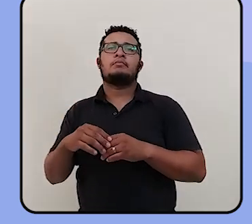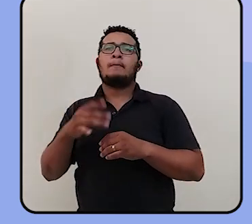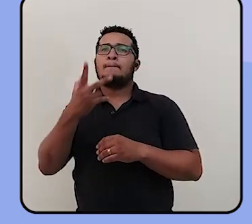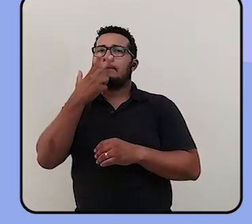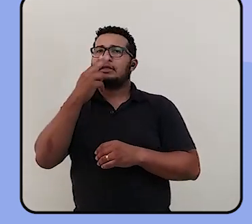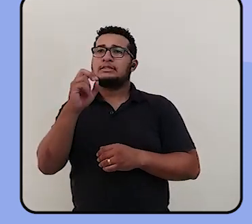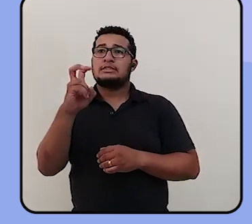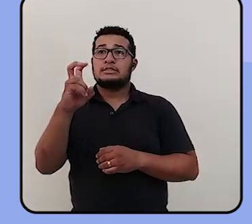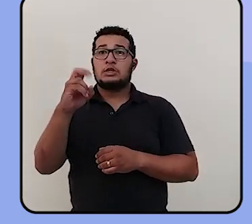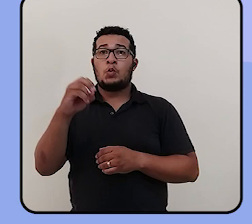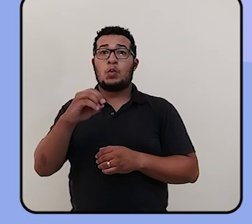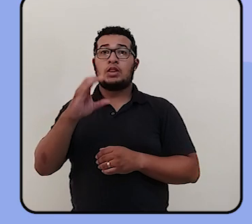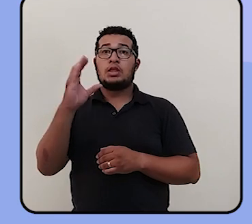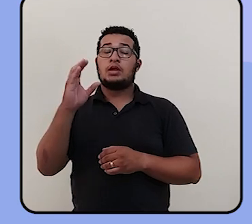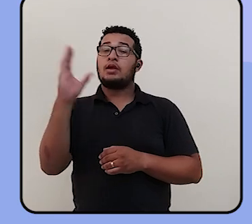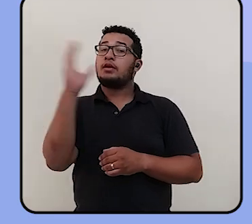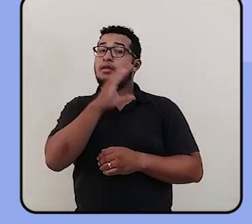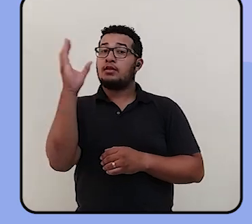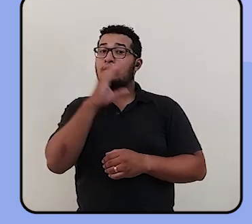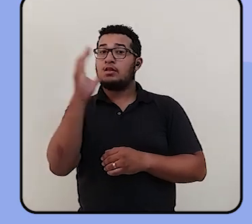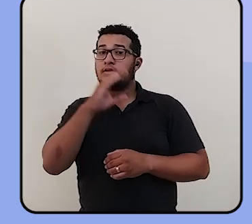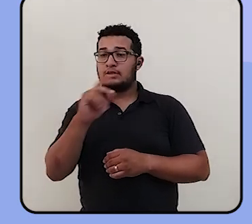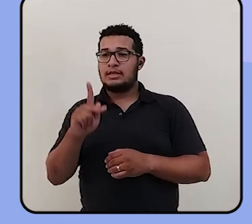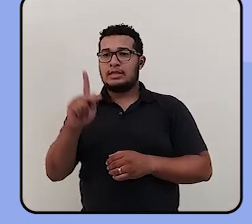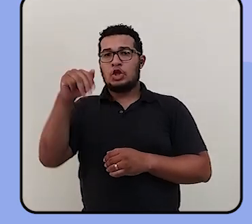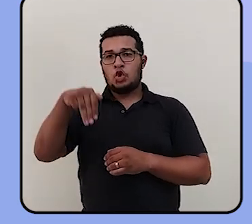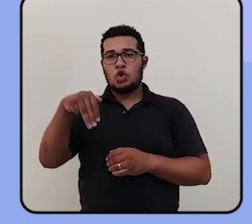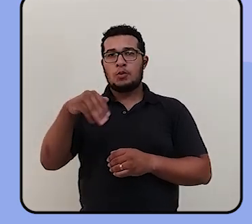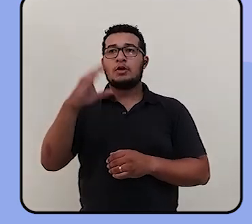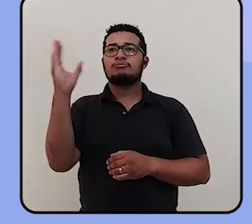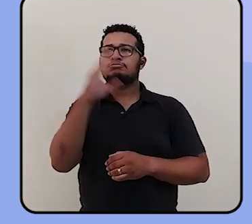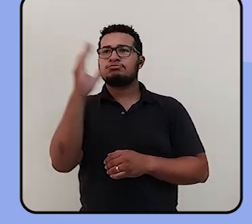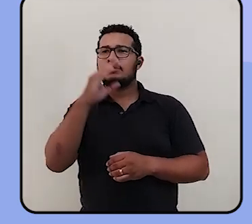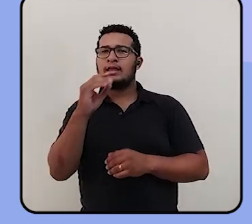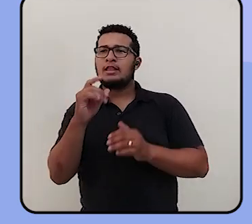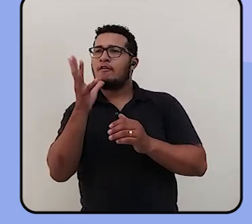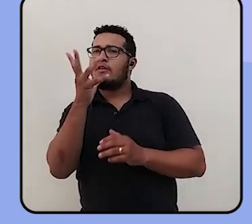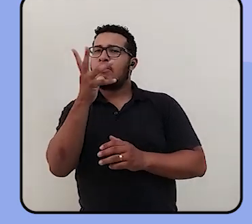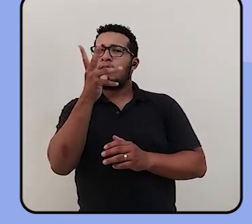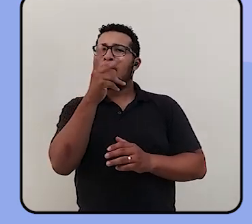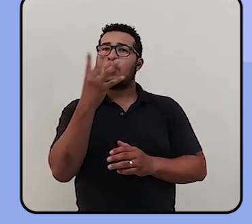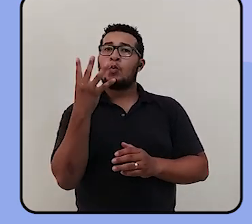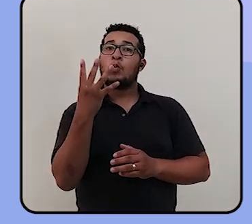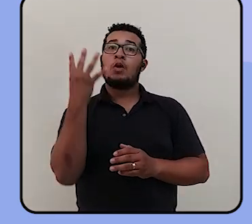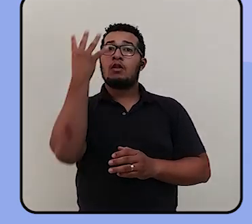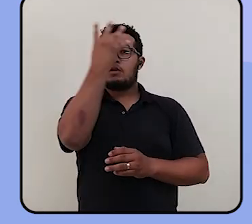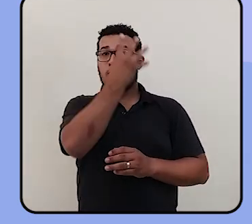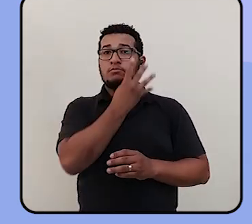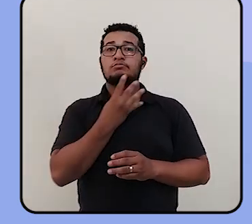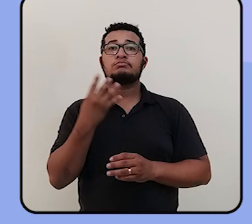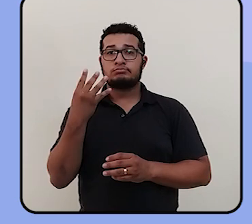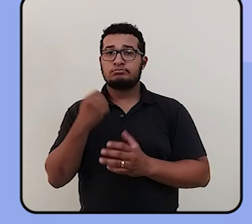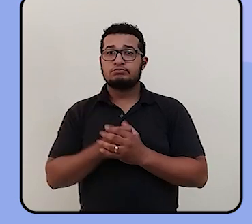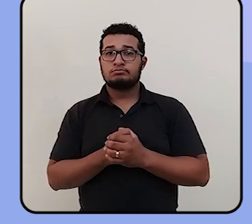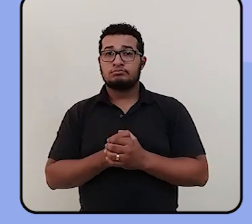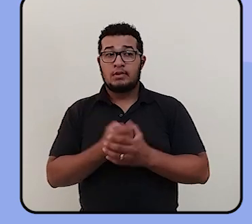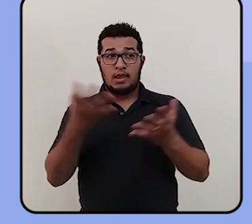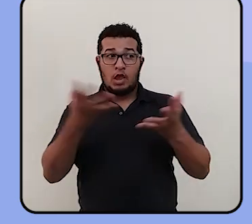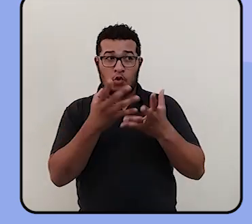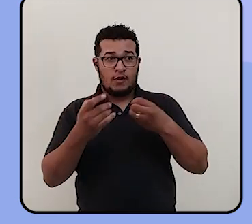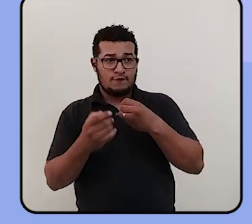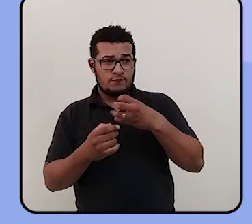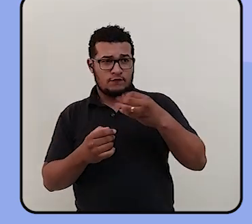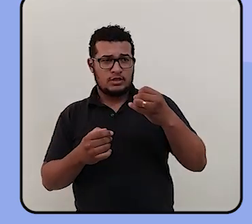a apenas 50 km por hora e demorei 4 horas. Agora eu quero fazer